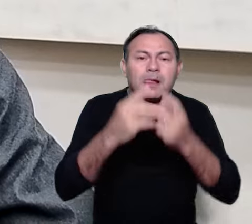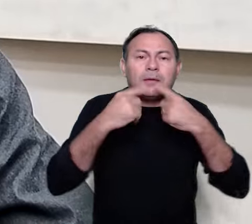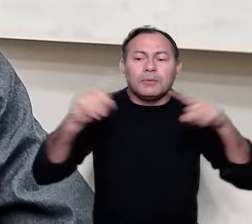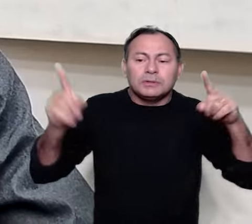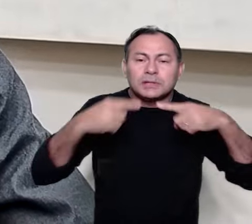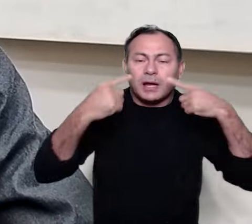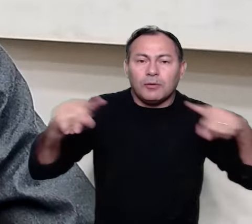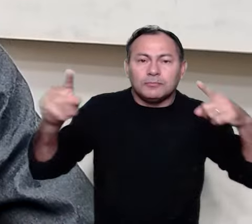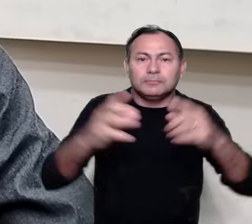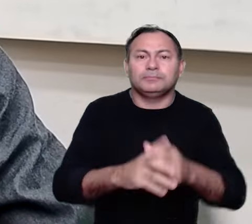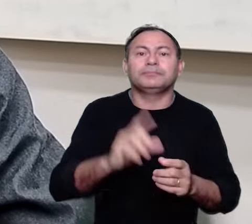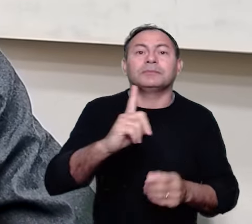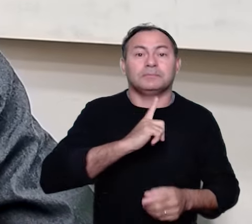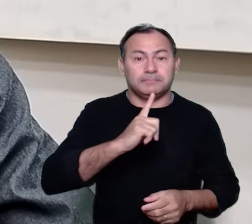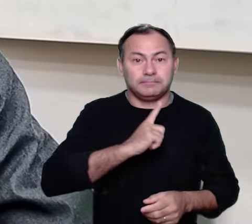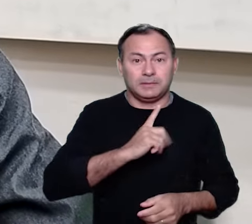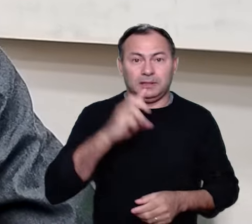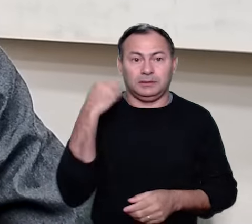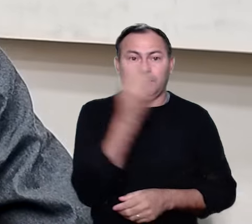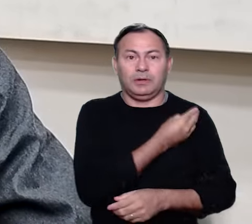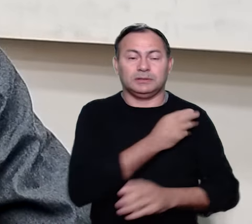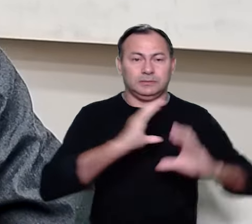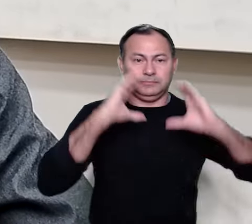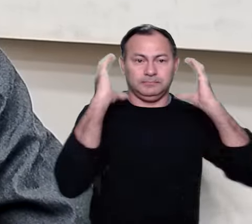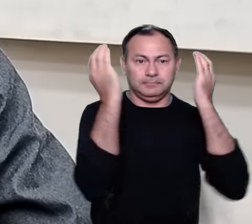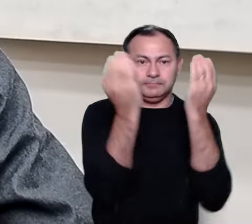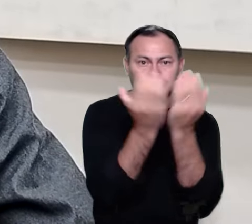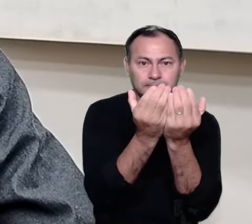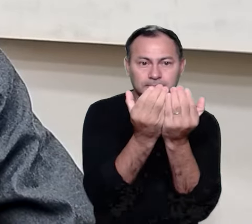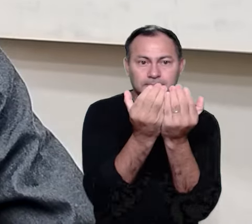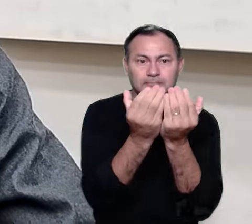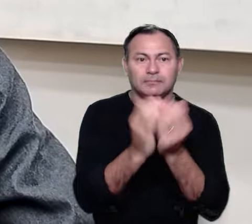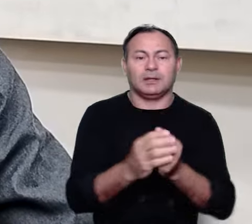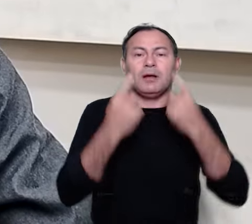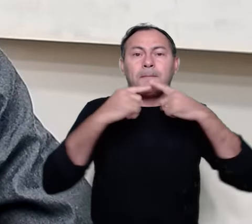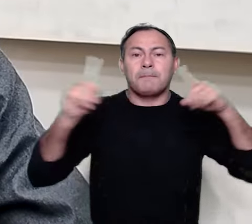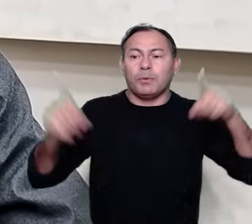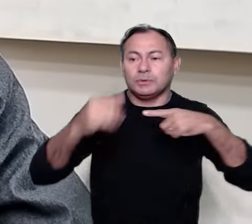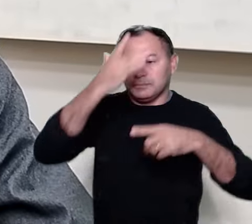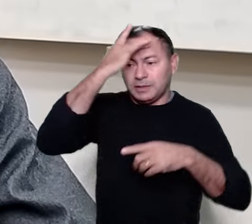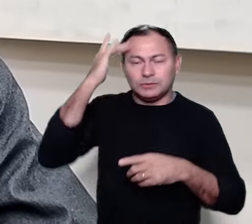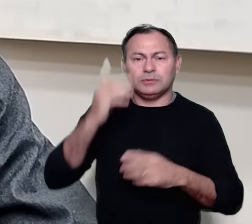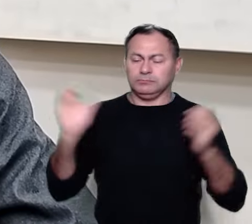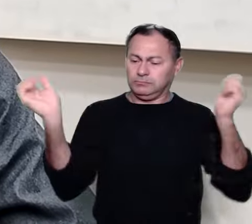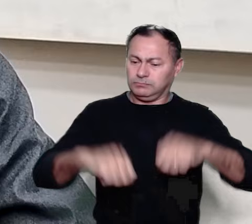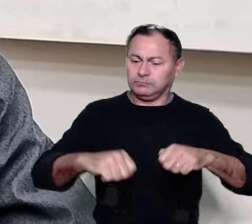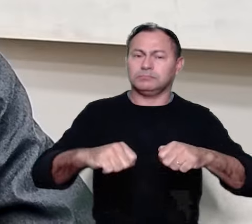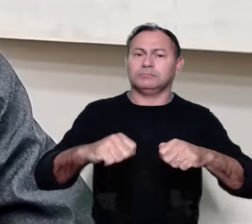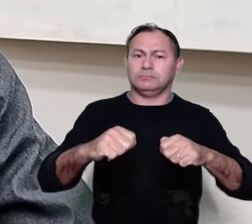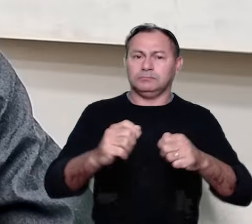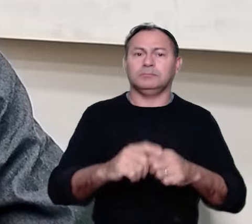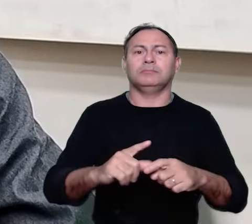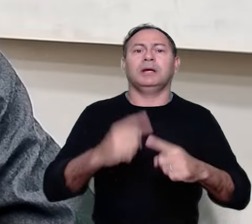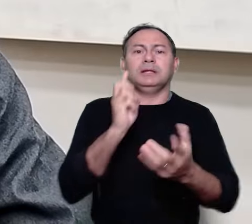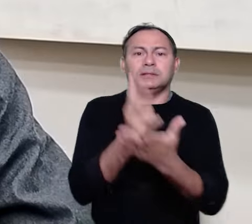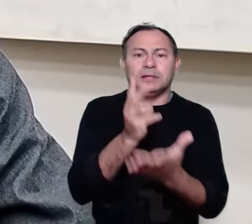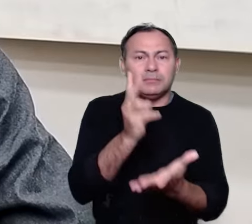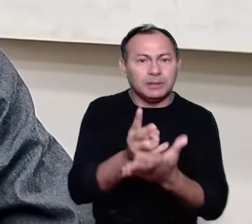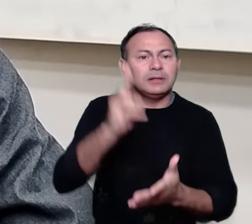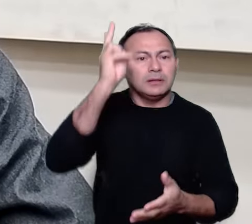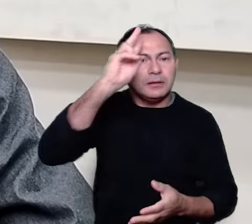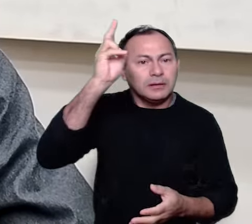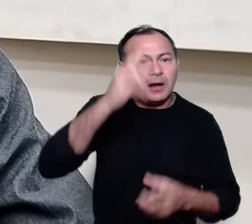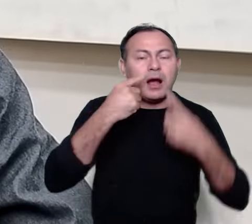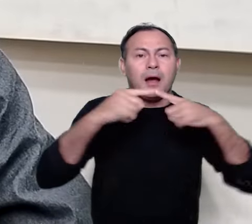musical para que tenhamos em nossas comunidades músicos competentes, mas sempre